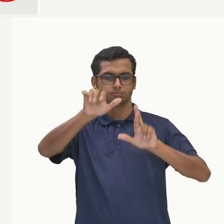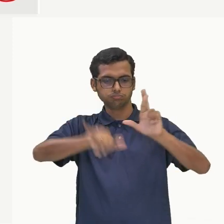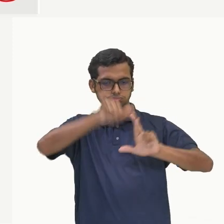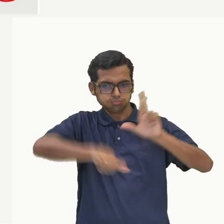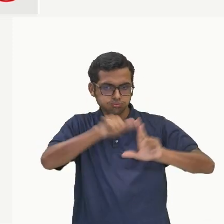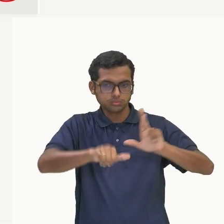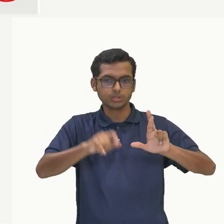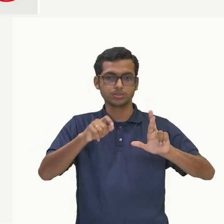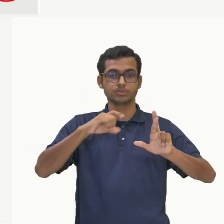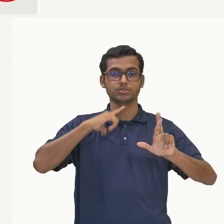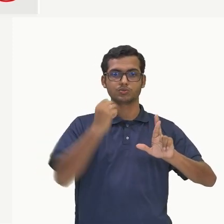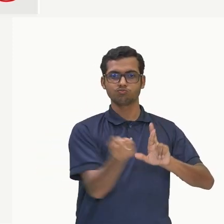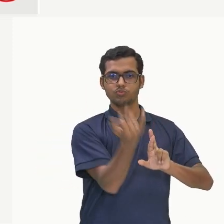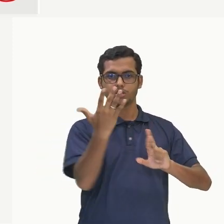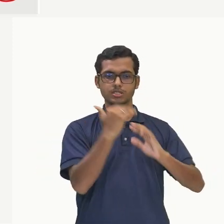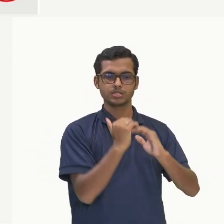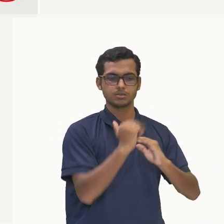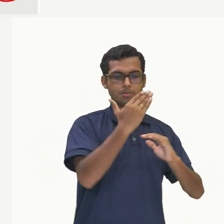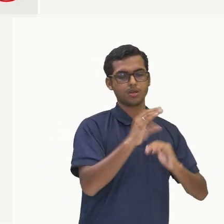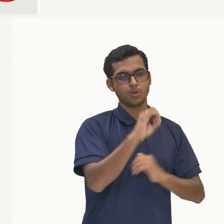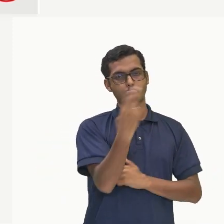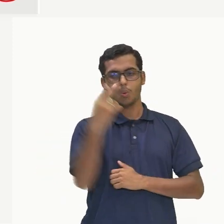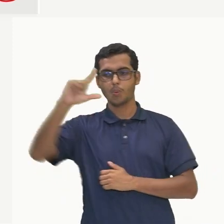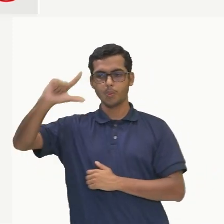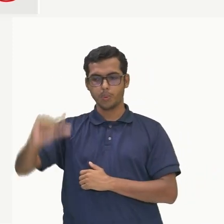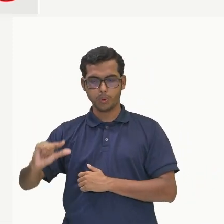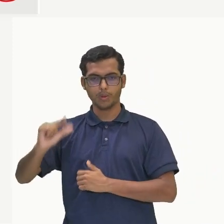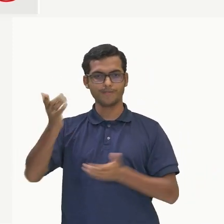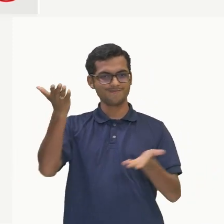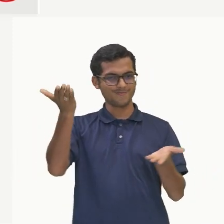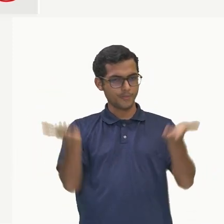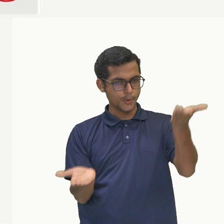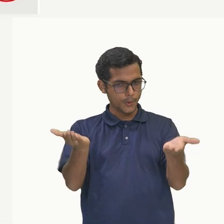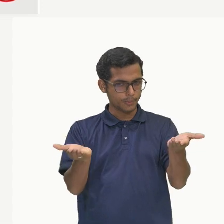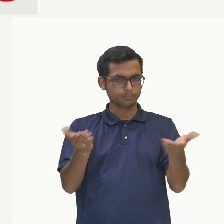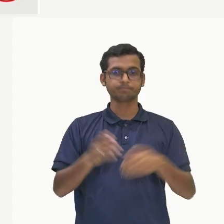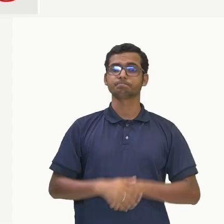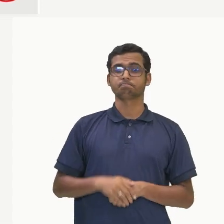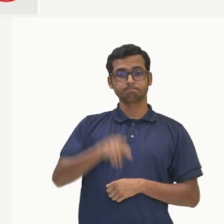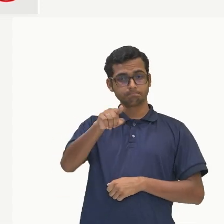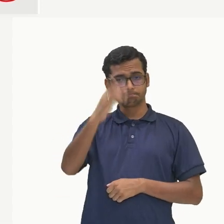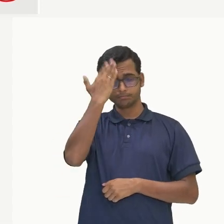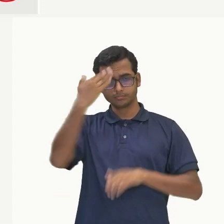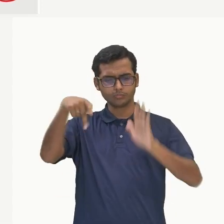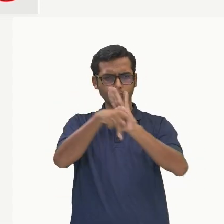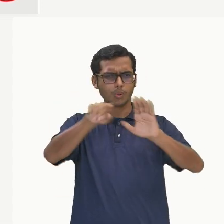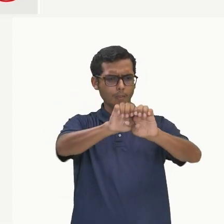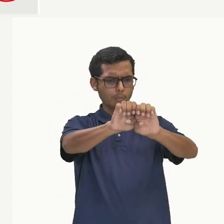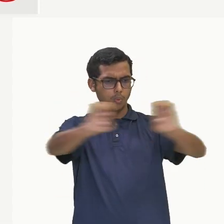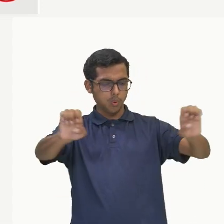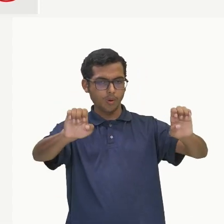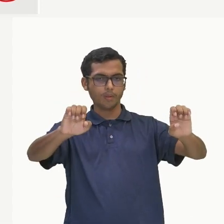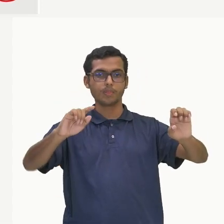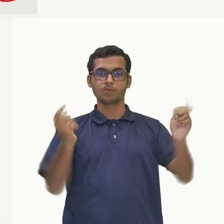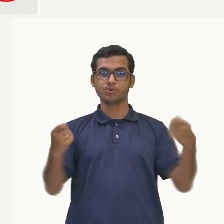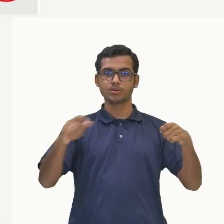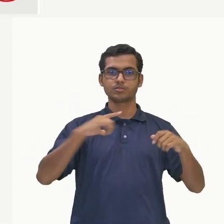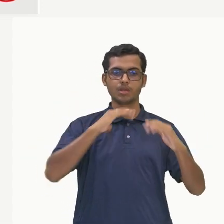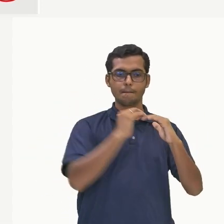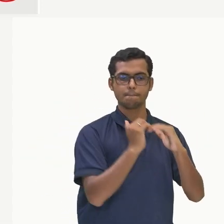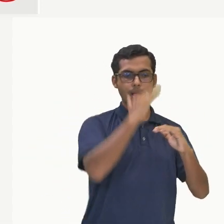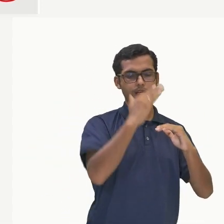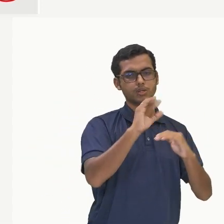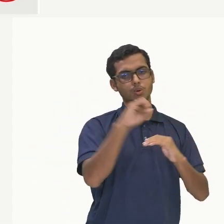ou diminuir proporcionalmente, você entende que essa equação ela pode aumentar ou ela pode